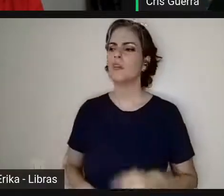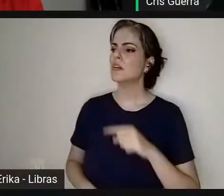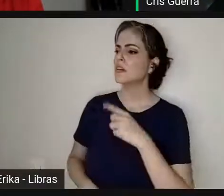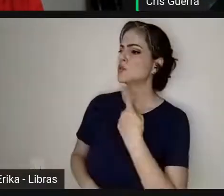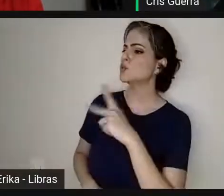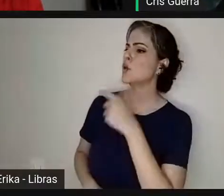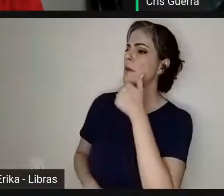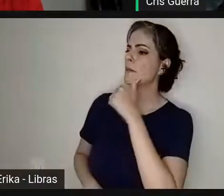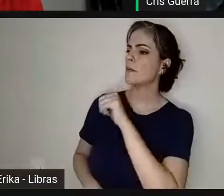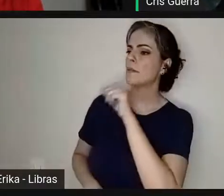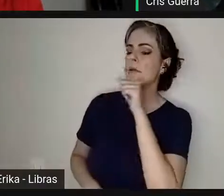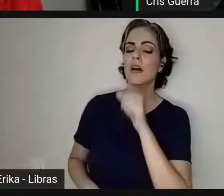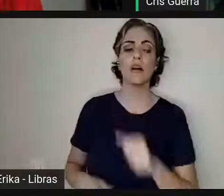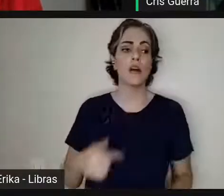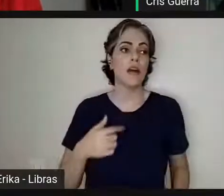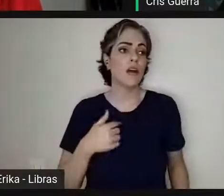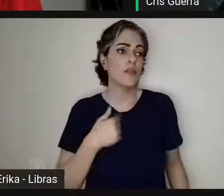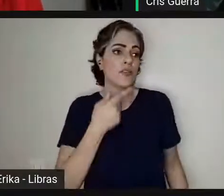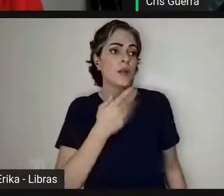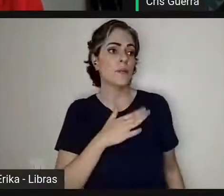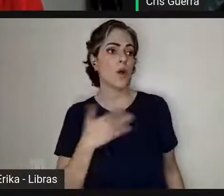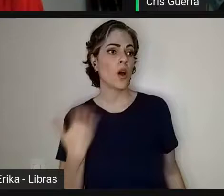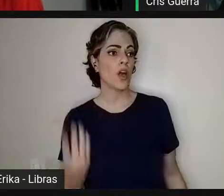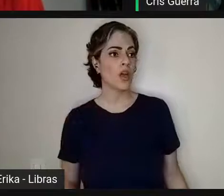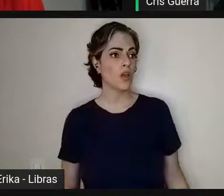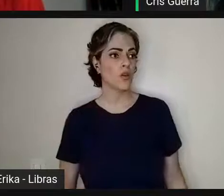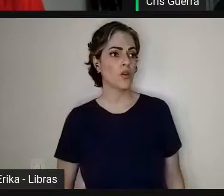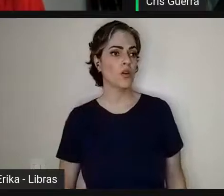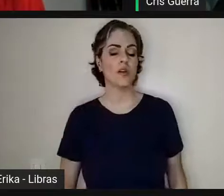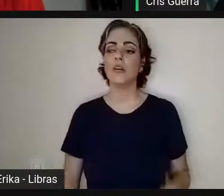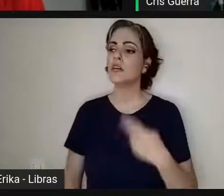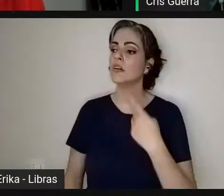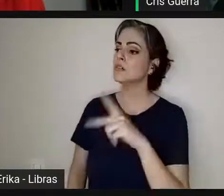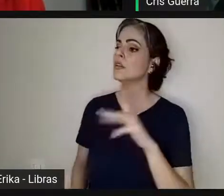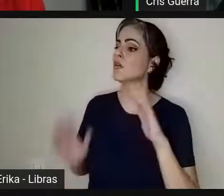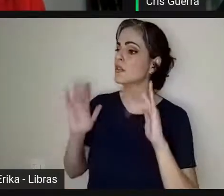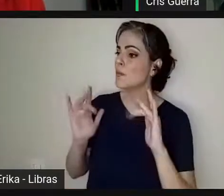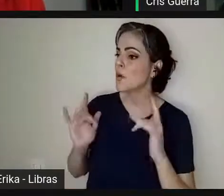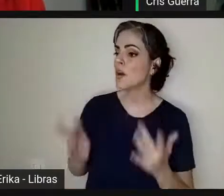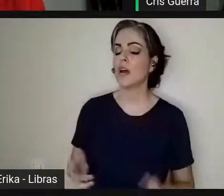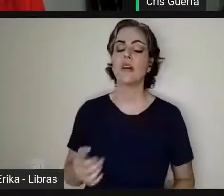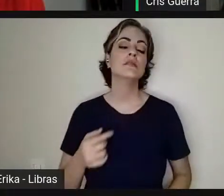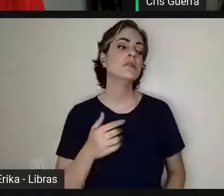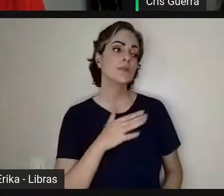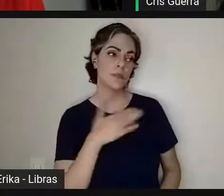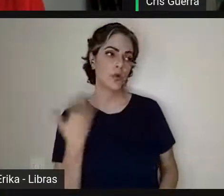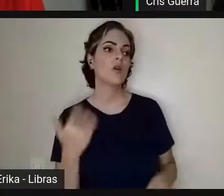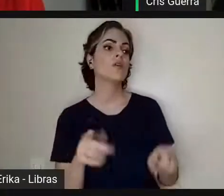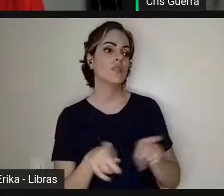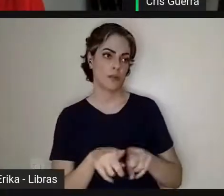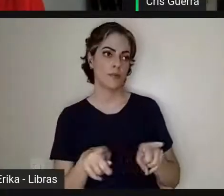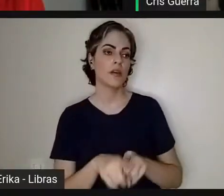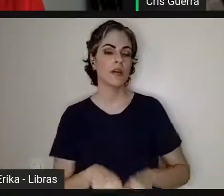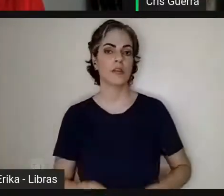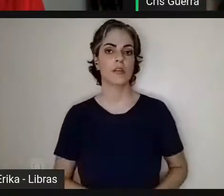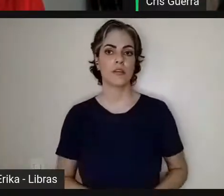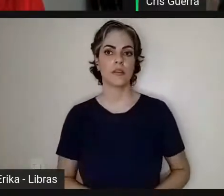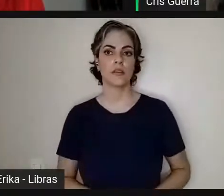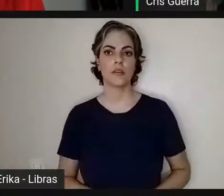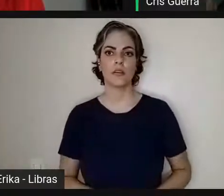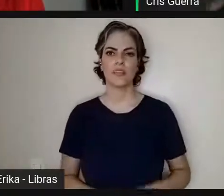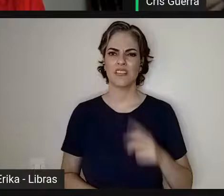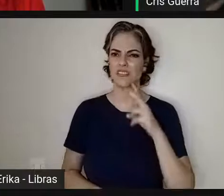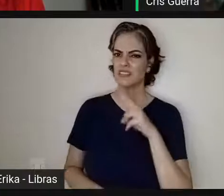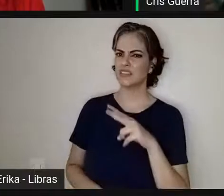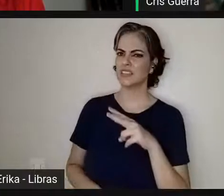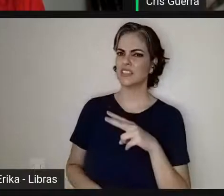falei, morreu. Ela olhou para mim e falou assim, coloca o nome do seu namorado. Eu falei, morreu também. Ela olhou para mim, até com um pouco